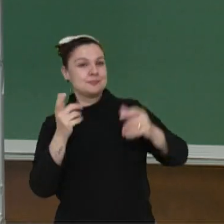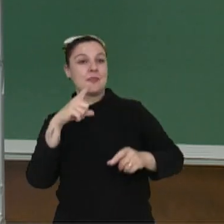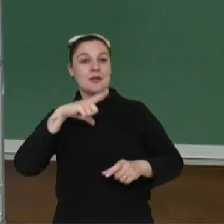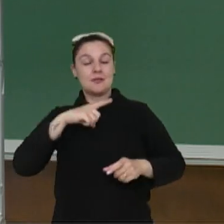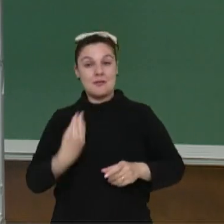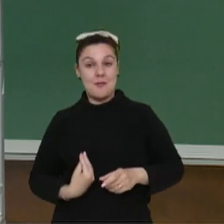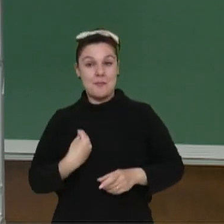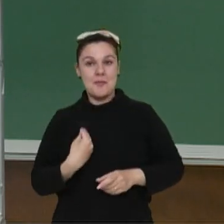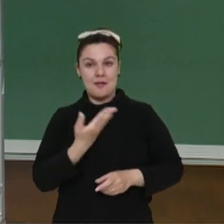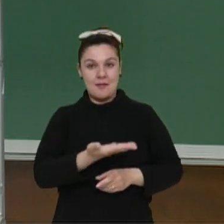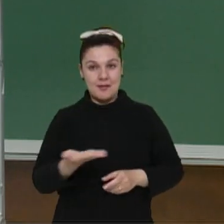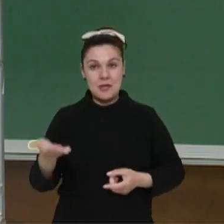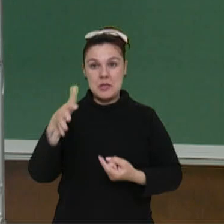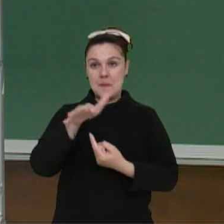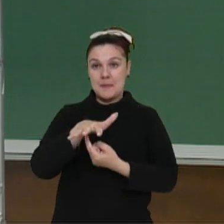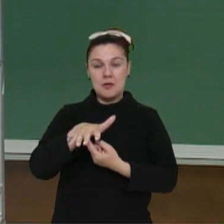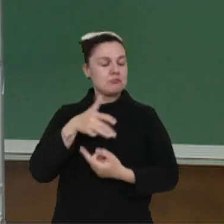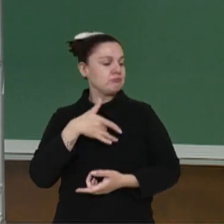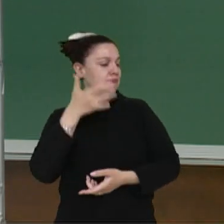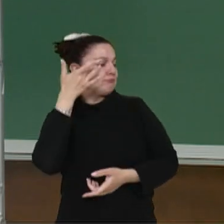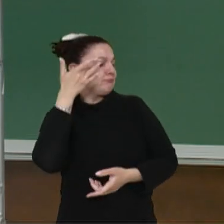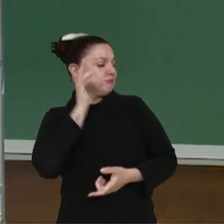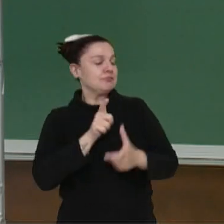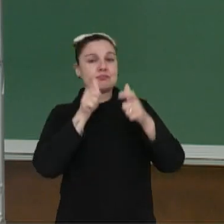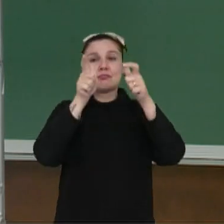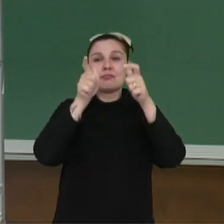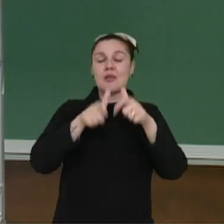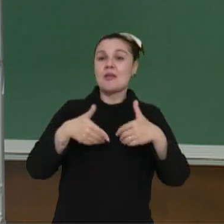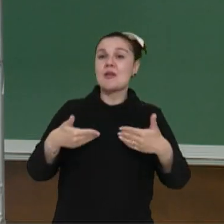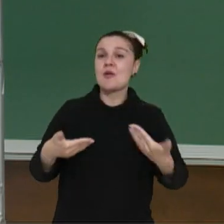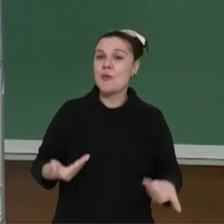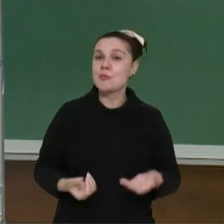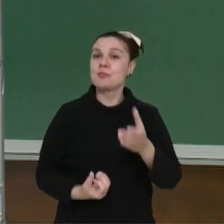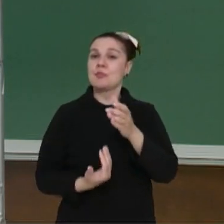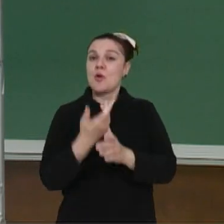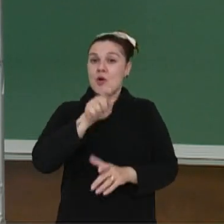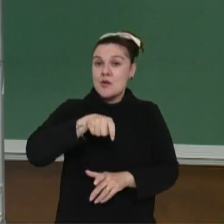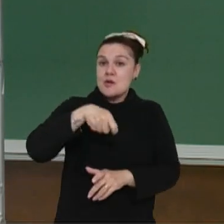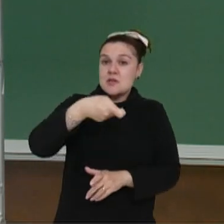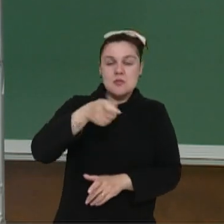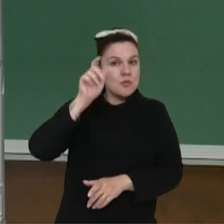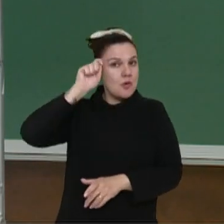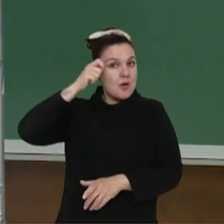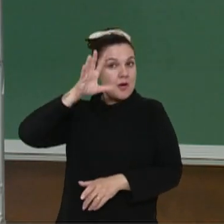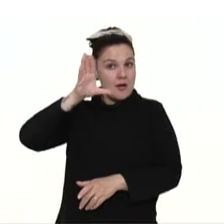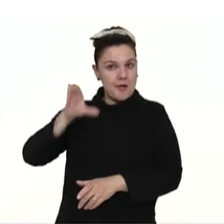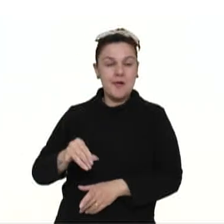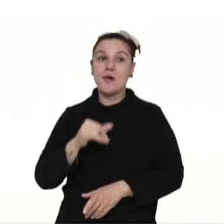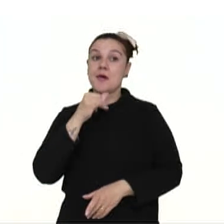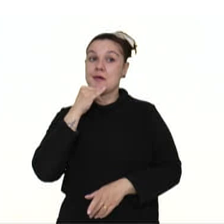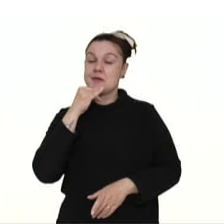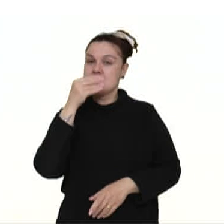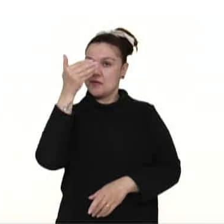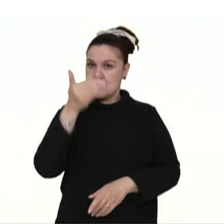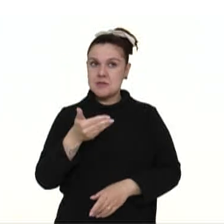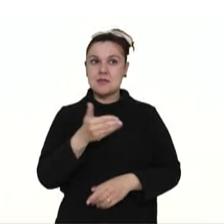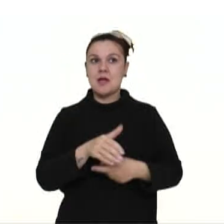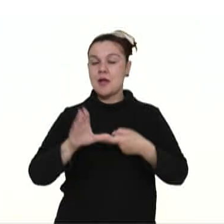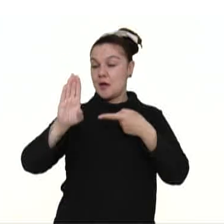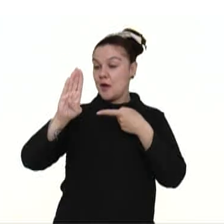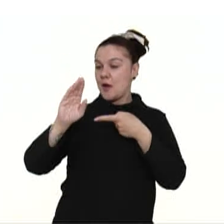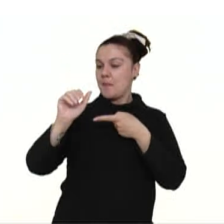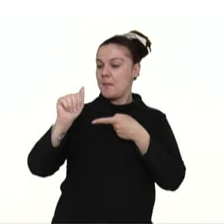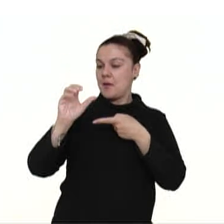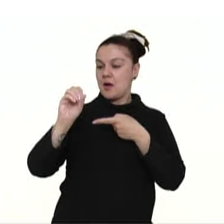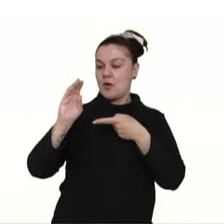tem presente no nosso Paraná e muitas vezes a gente nem sabe que são símbolos africanos. Por exemplo, que os baobás, né,